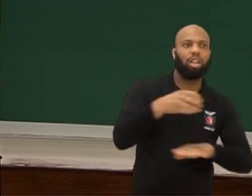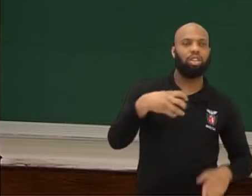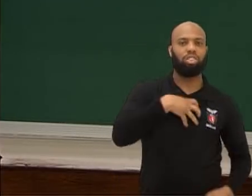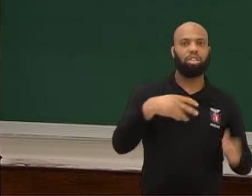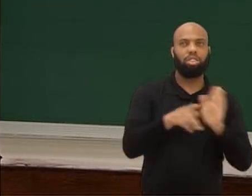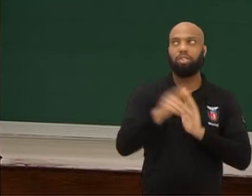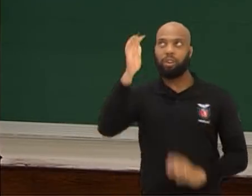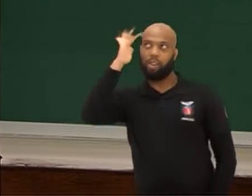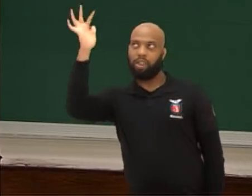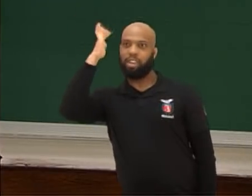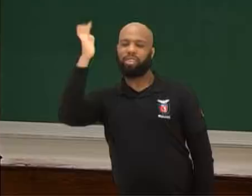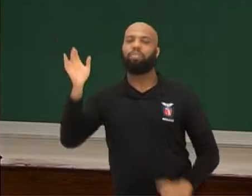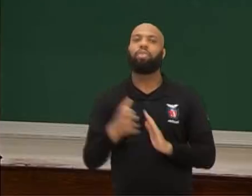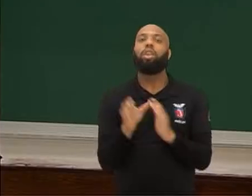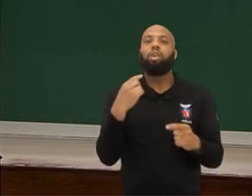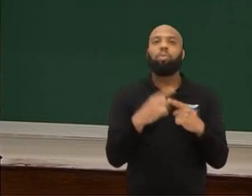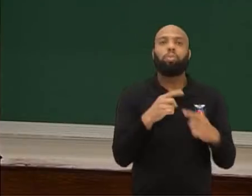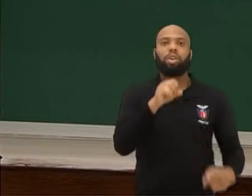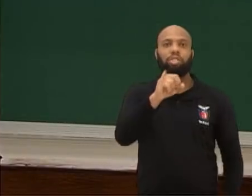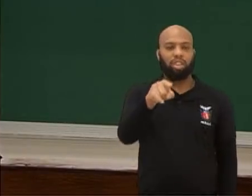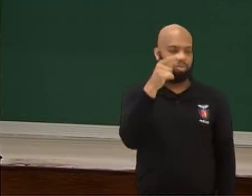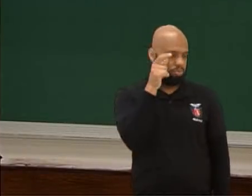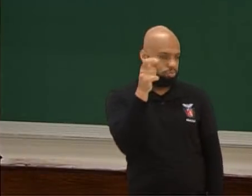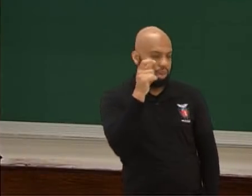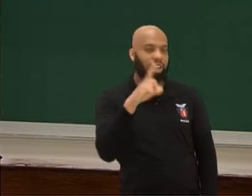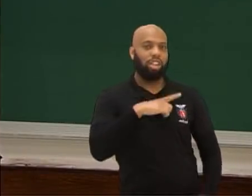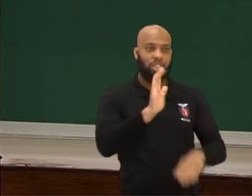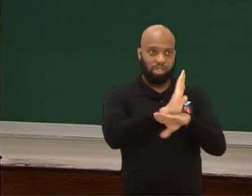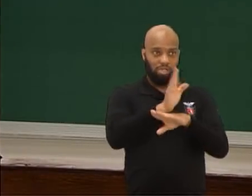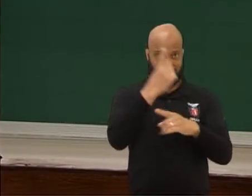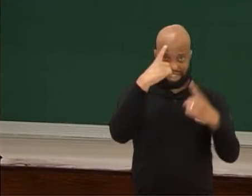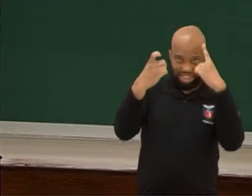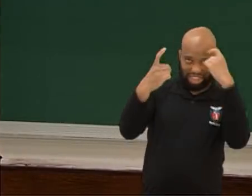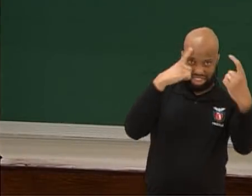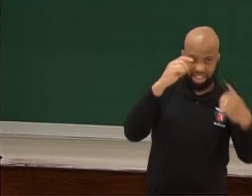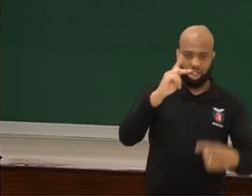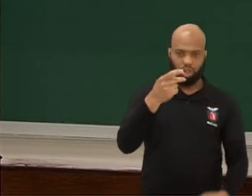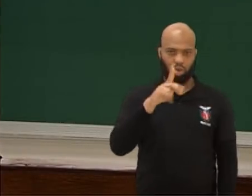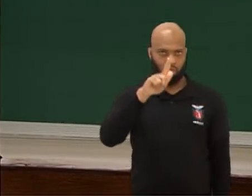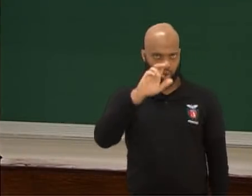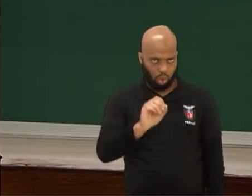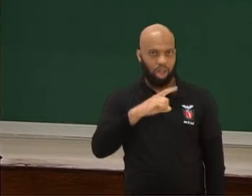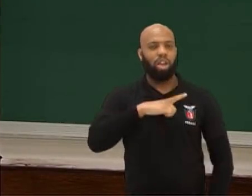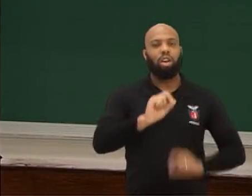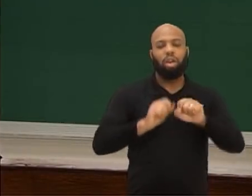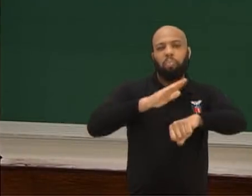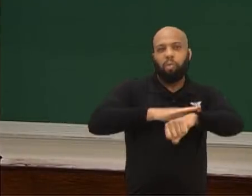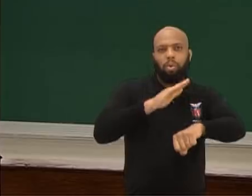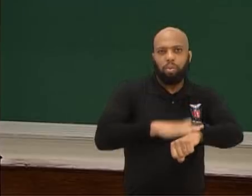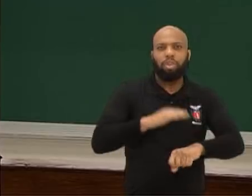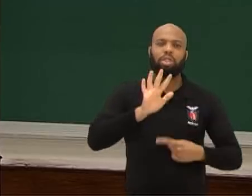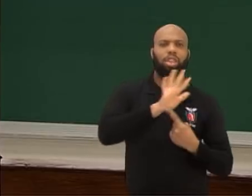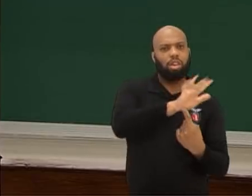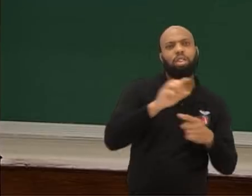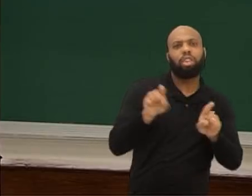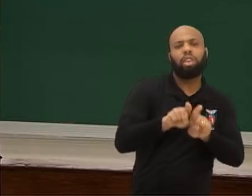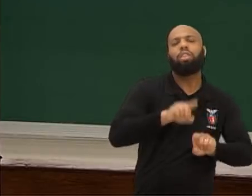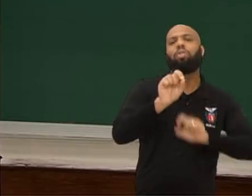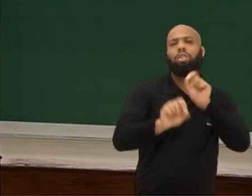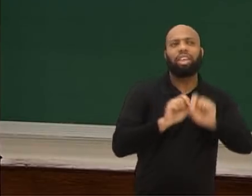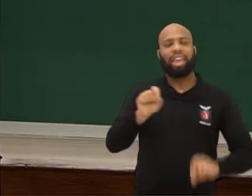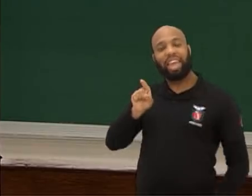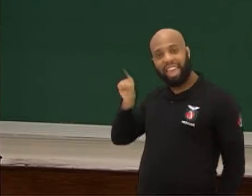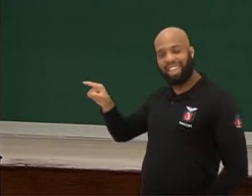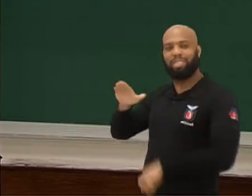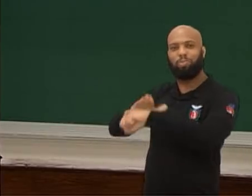daquela cena. Tanto que, se vocês assistirem o filme A Invenção de Hugo Cabret, tem um momento em que eles reproduzem